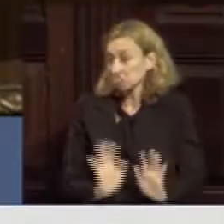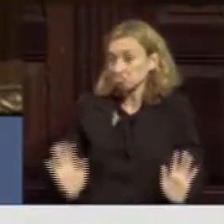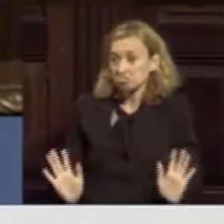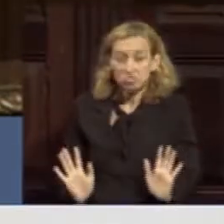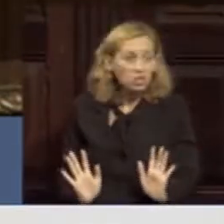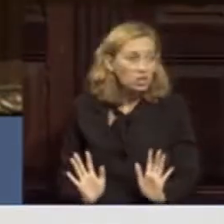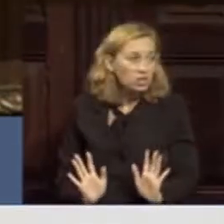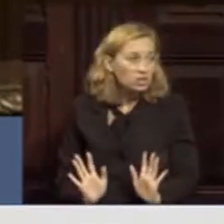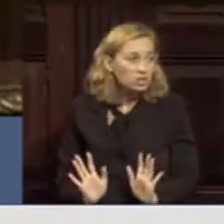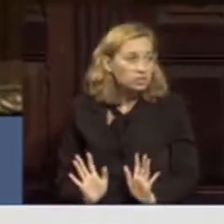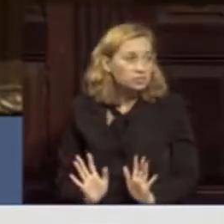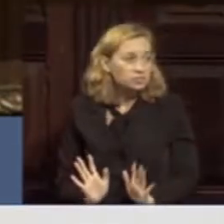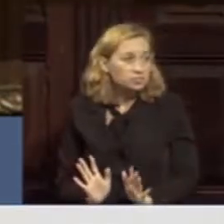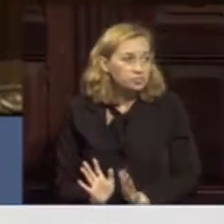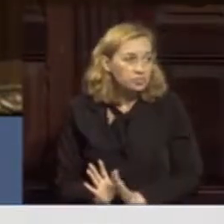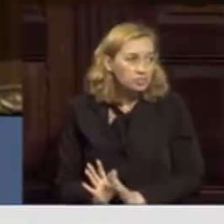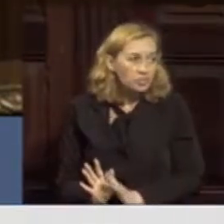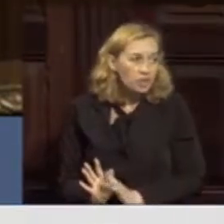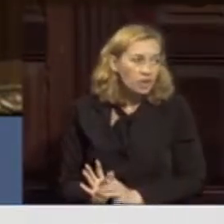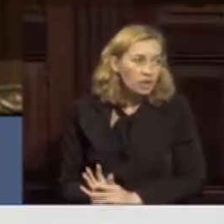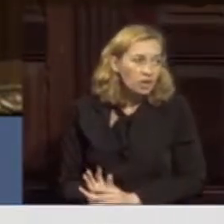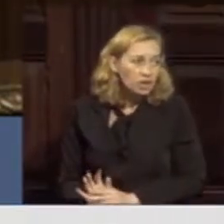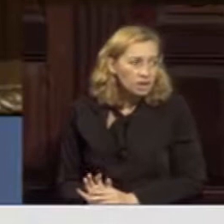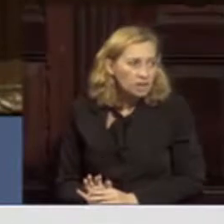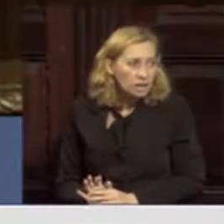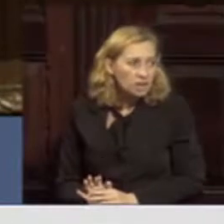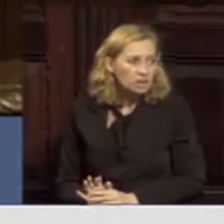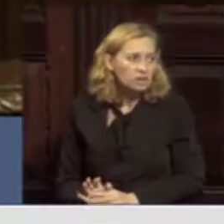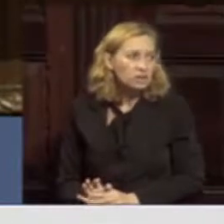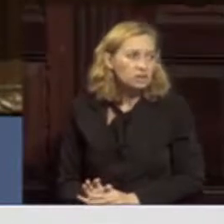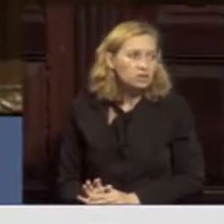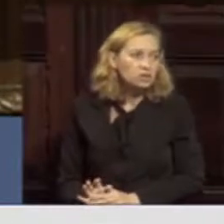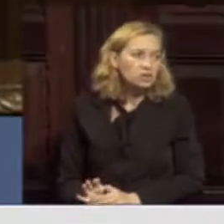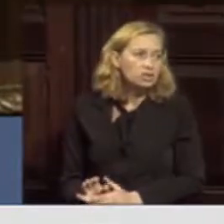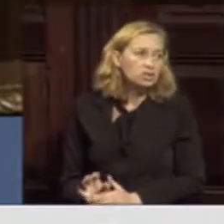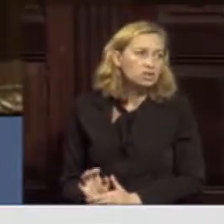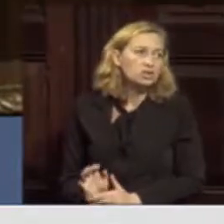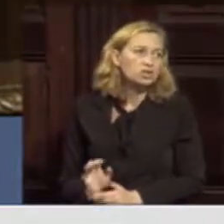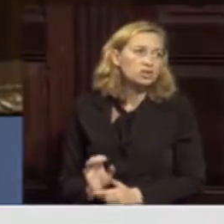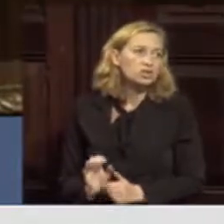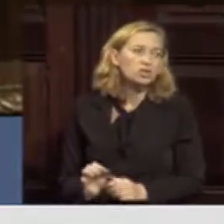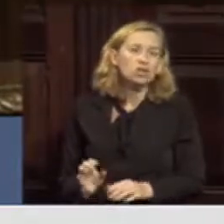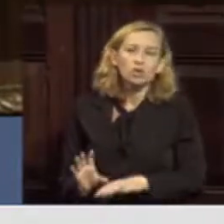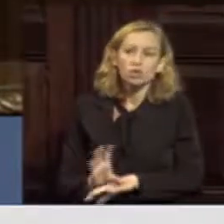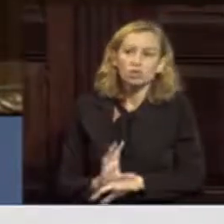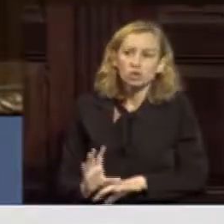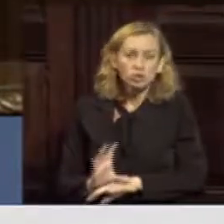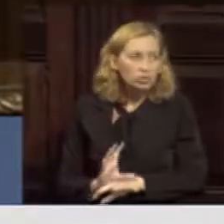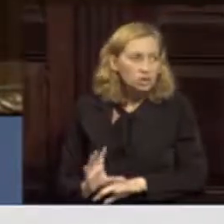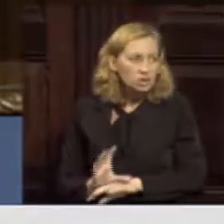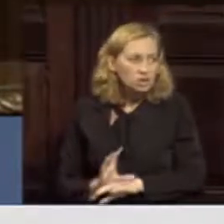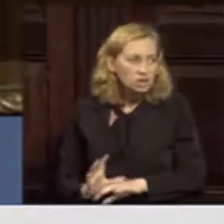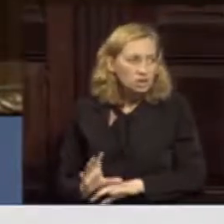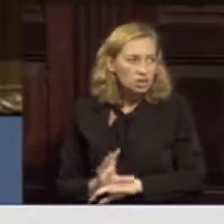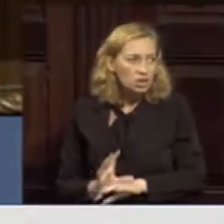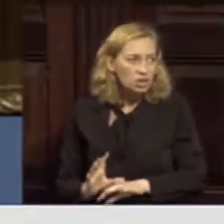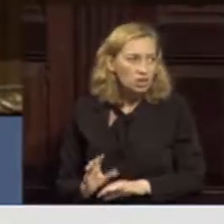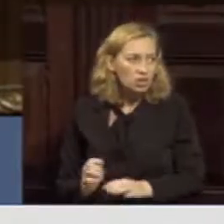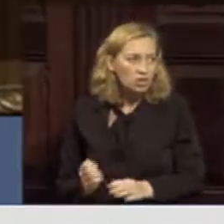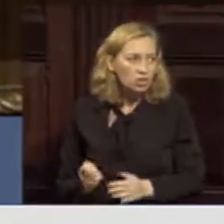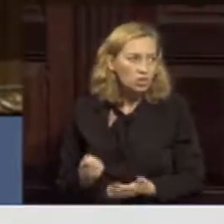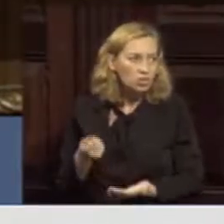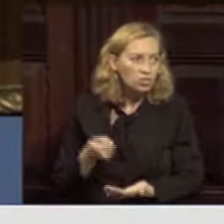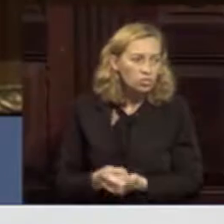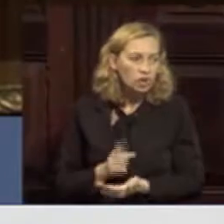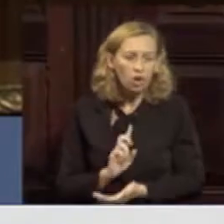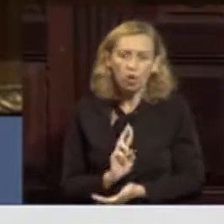Judiciário, ao arrepio da Constituição, ao arrepio da legislação infraconstitucional. Isso não configura mais